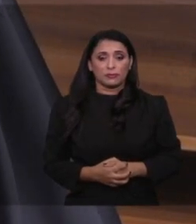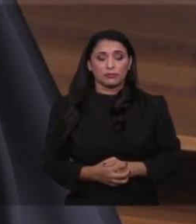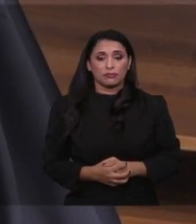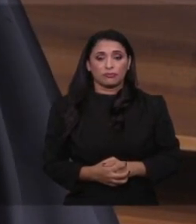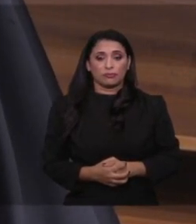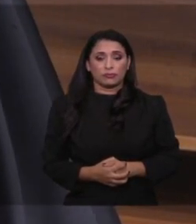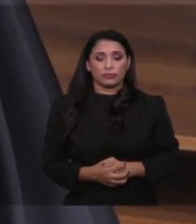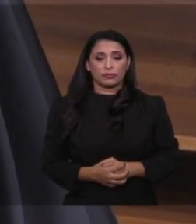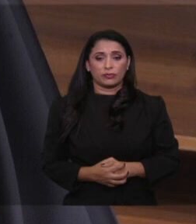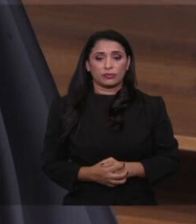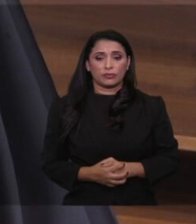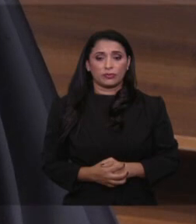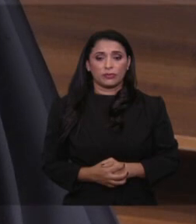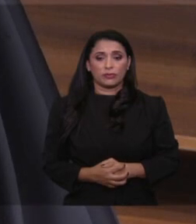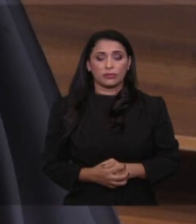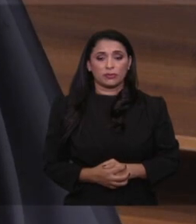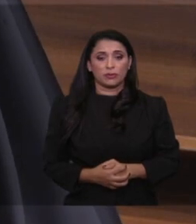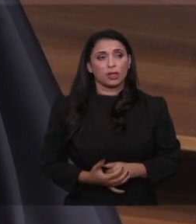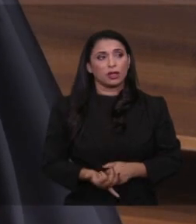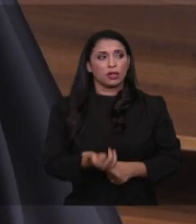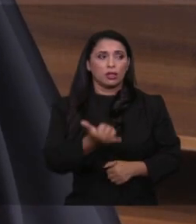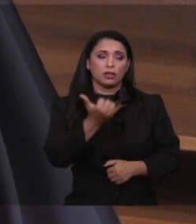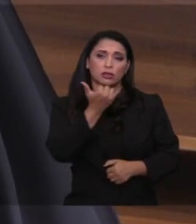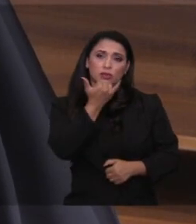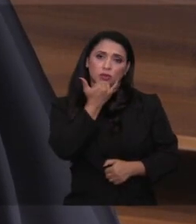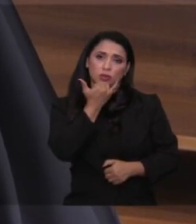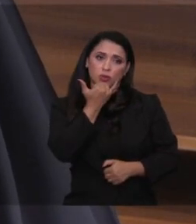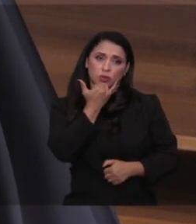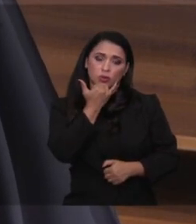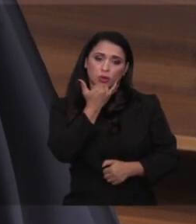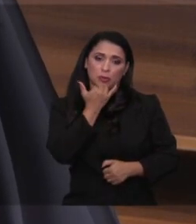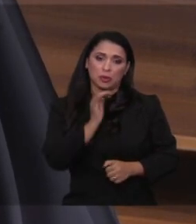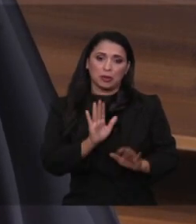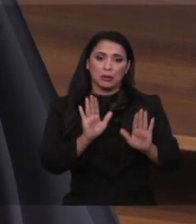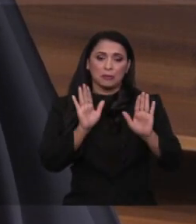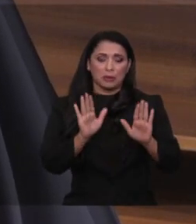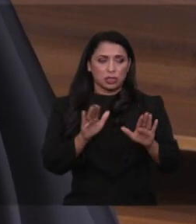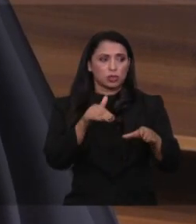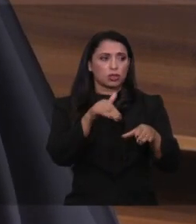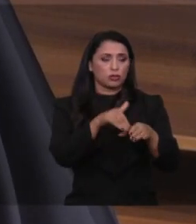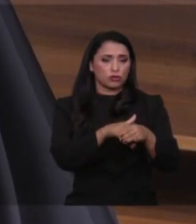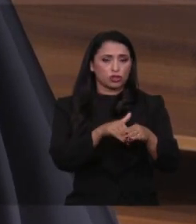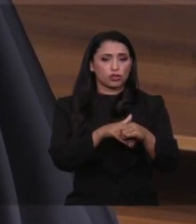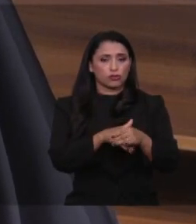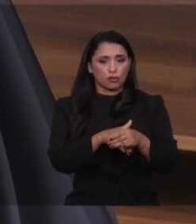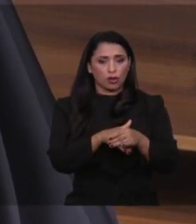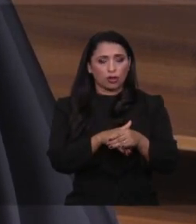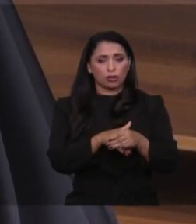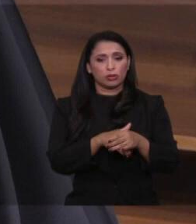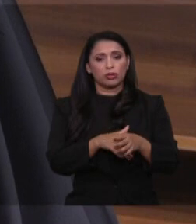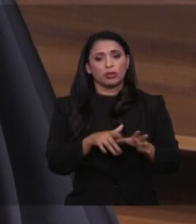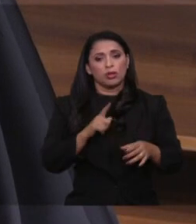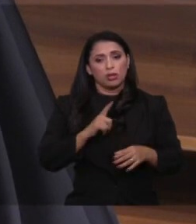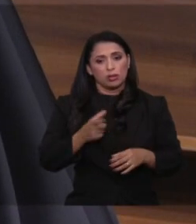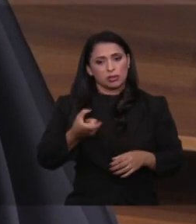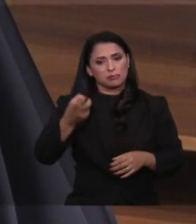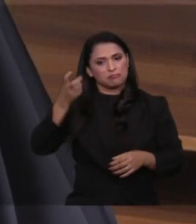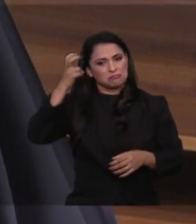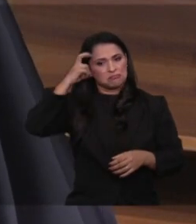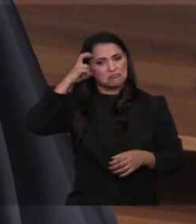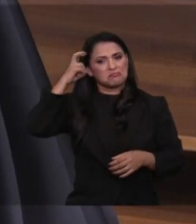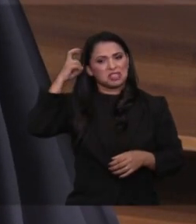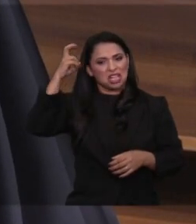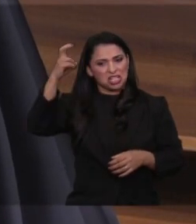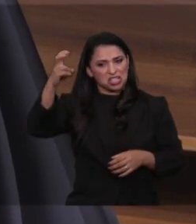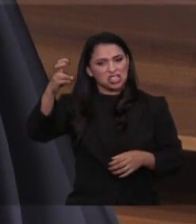Eu não vejo a devida vênia dos bem fundamentados votos, que são sedutores do ponto de vista intelectual, porque são